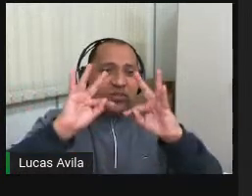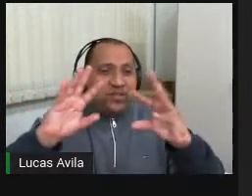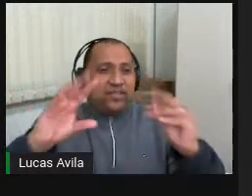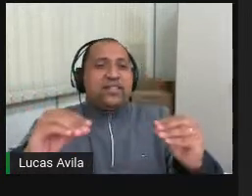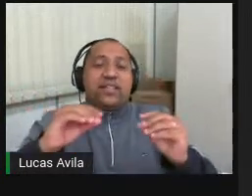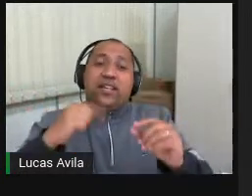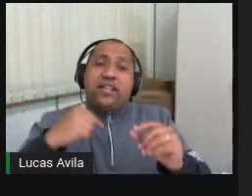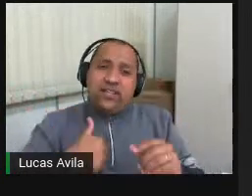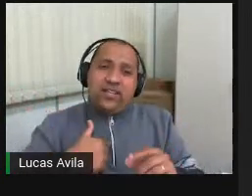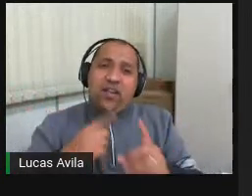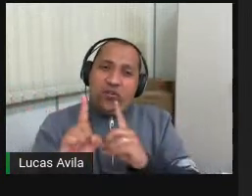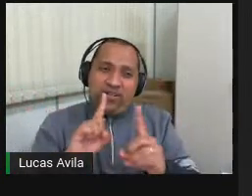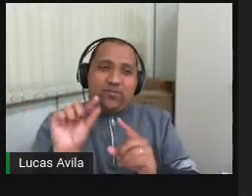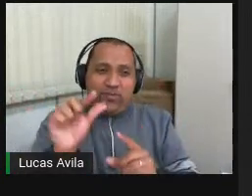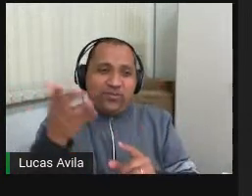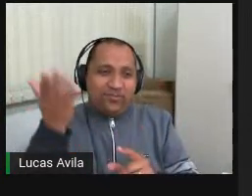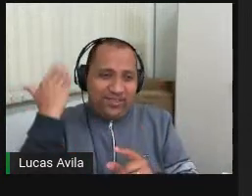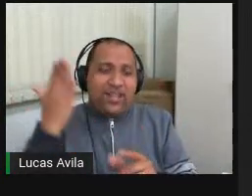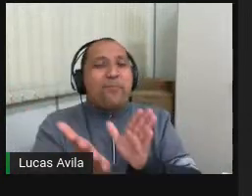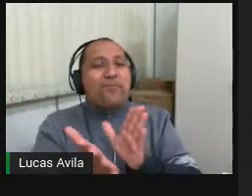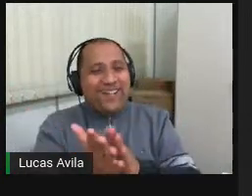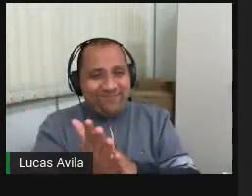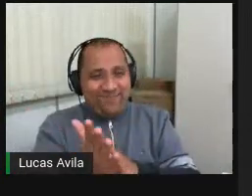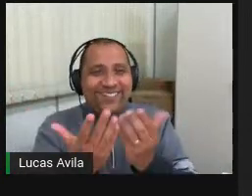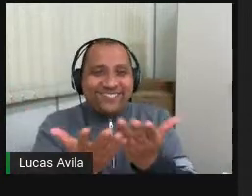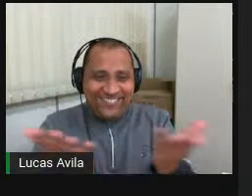até pouco tempo. Meus parabéns.